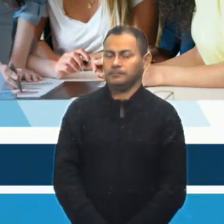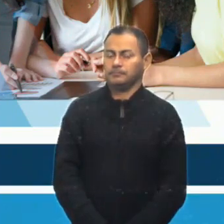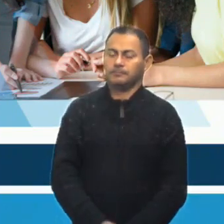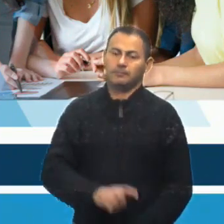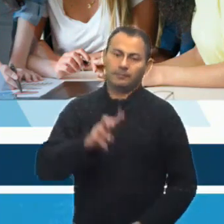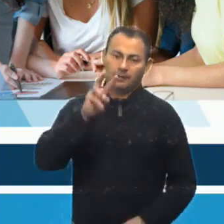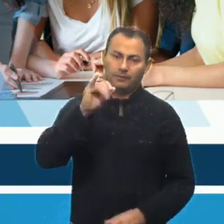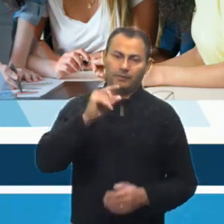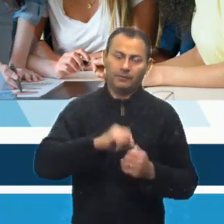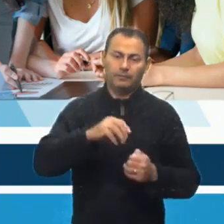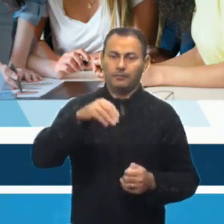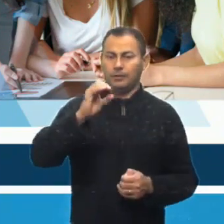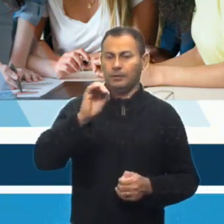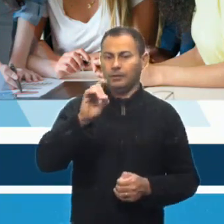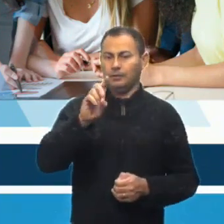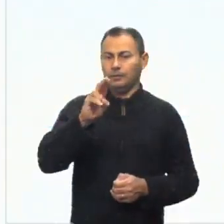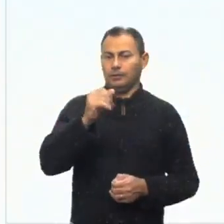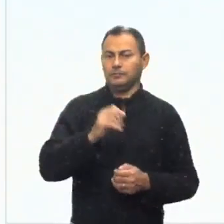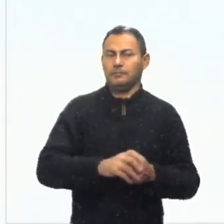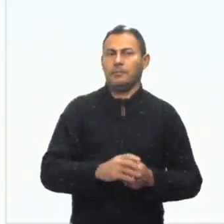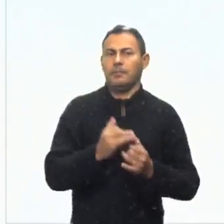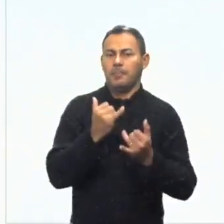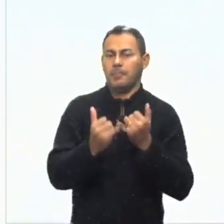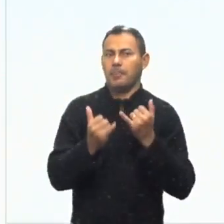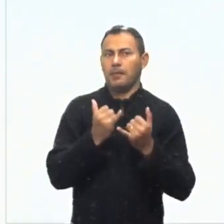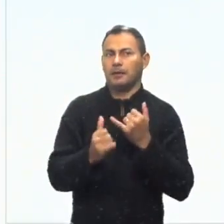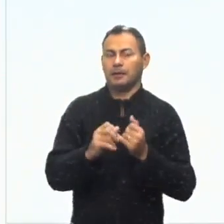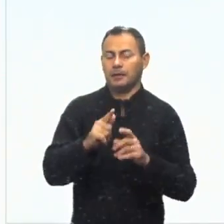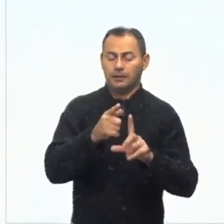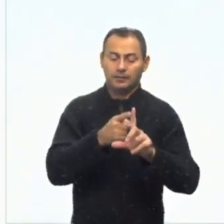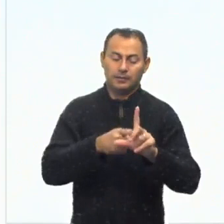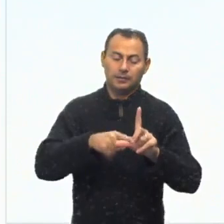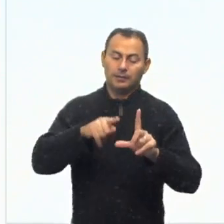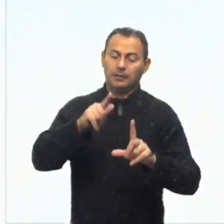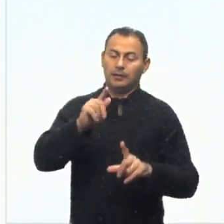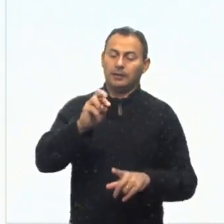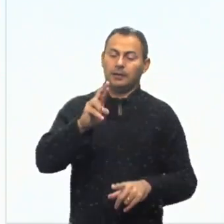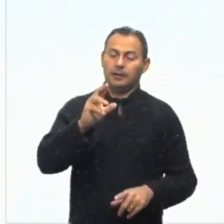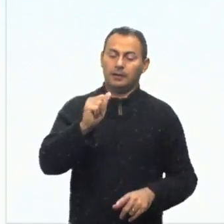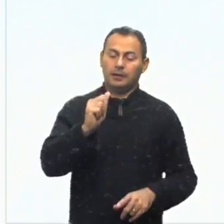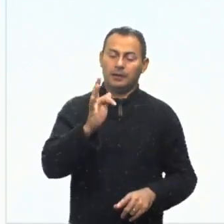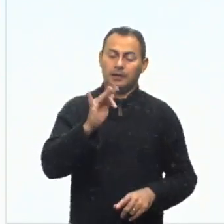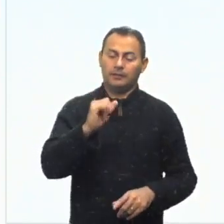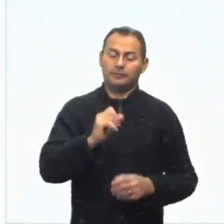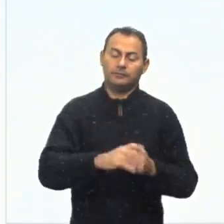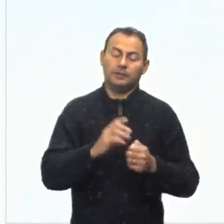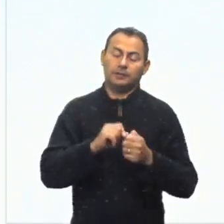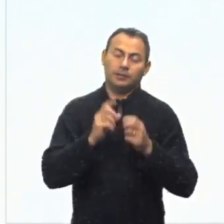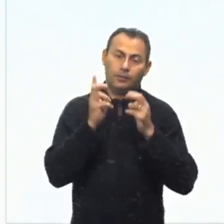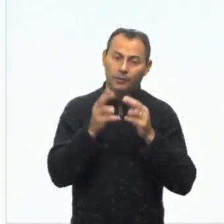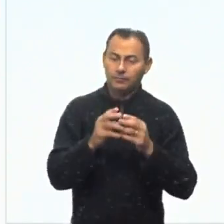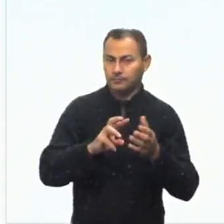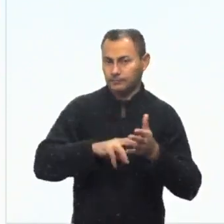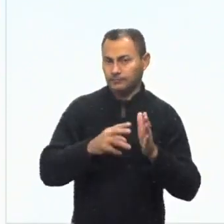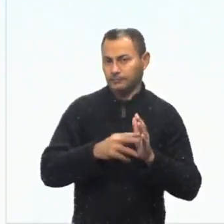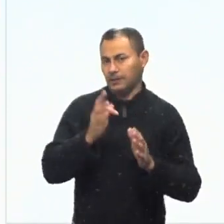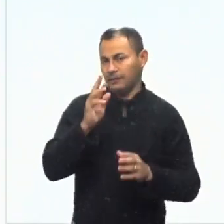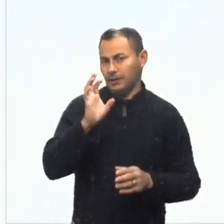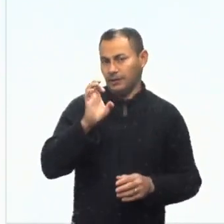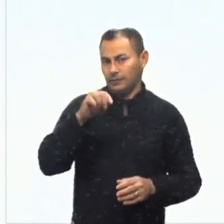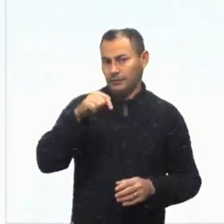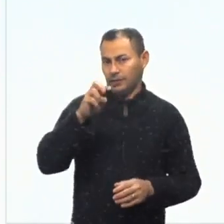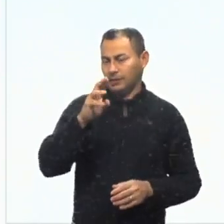Então, vai fazer a modulação, vai ficar parecido com aquele gráfico que eu já te mostrei, e você vai fazer a mesma coisa. Definir